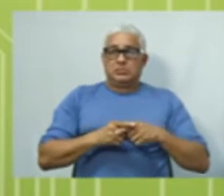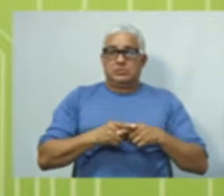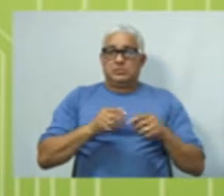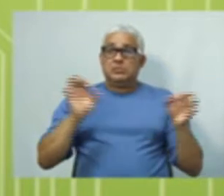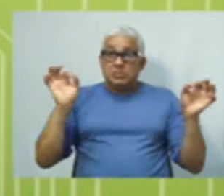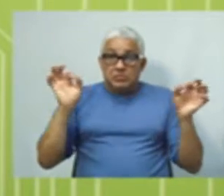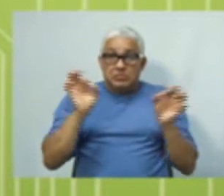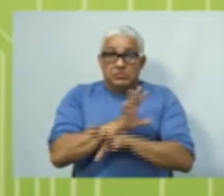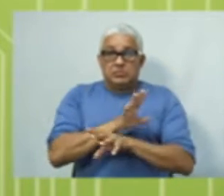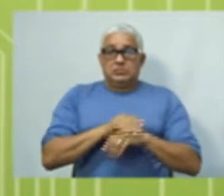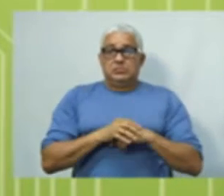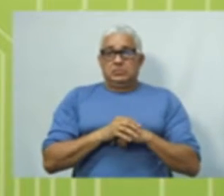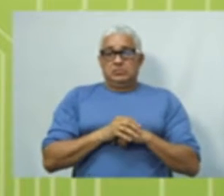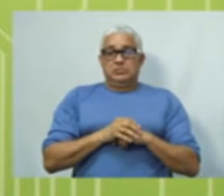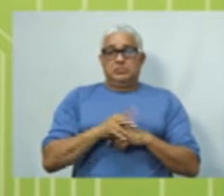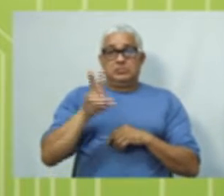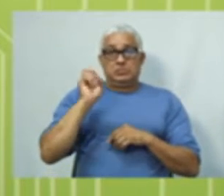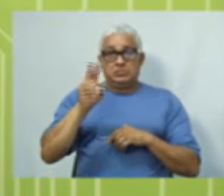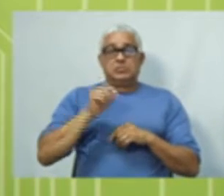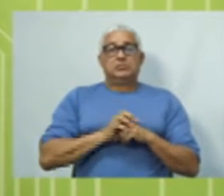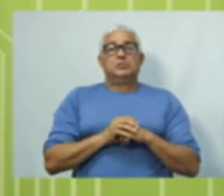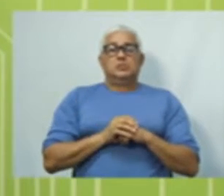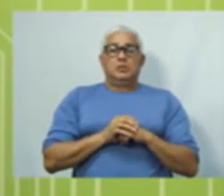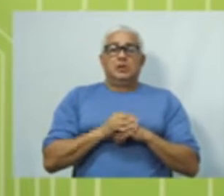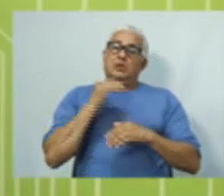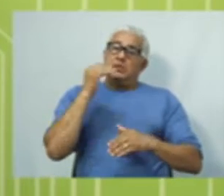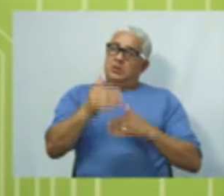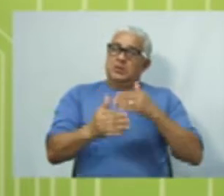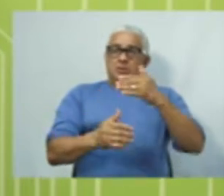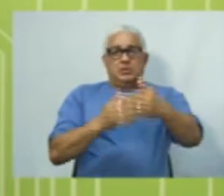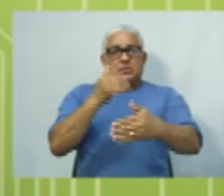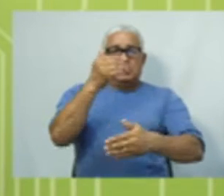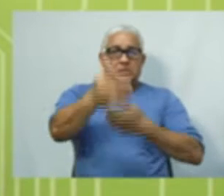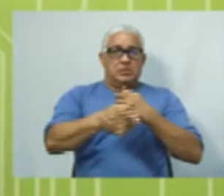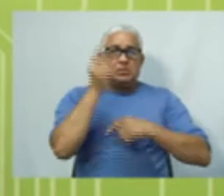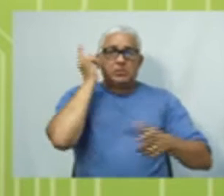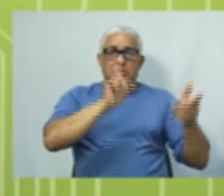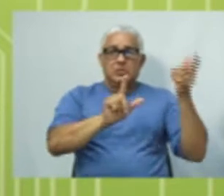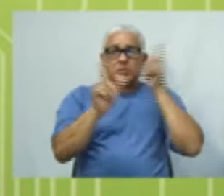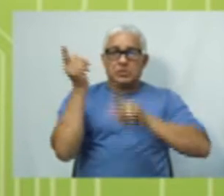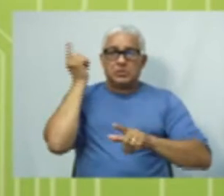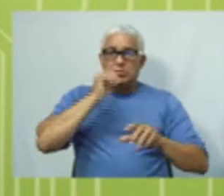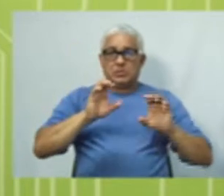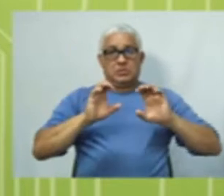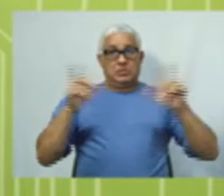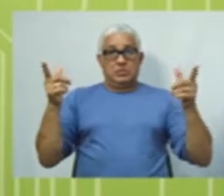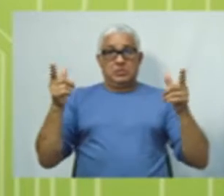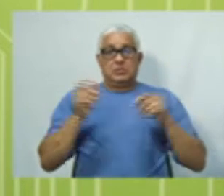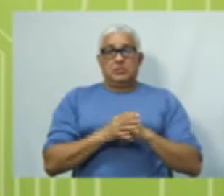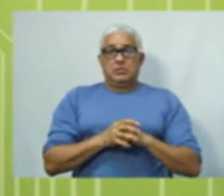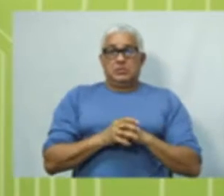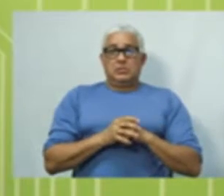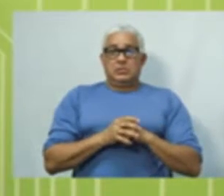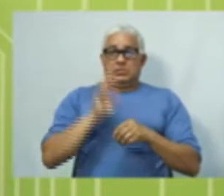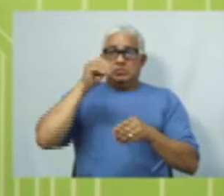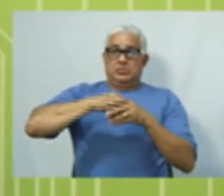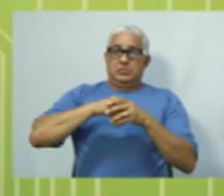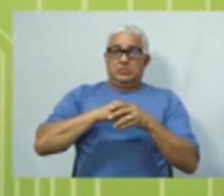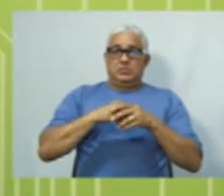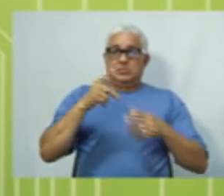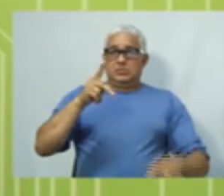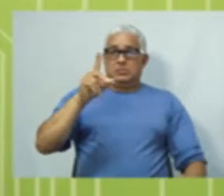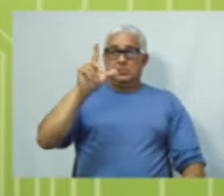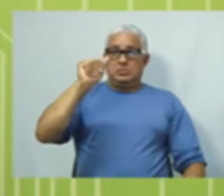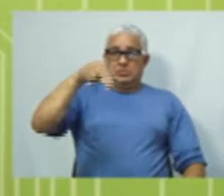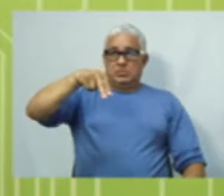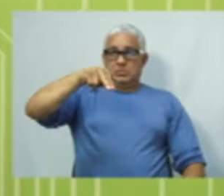aí, eu vou passar por todos os processos. E, lógico, entramos no planejamento financeiro. Como